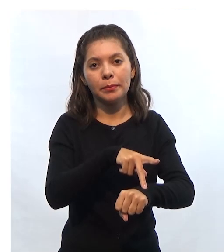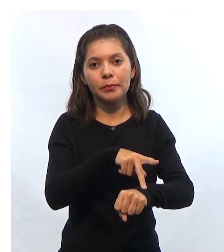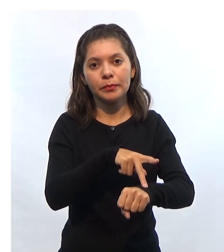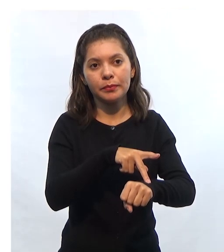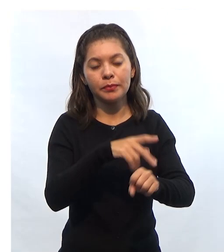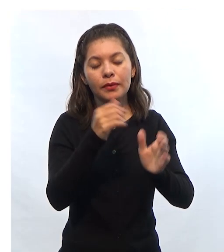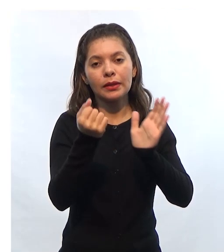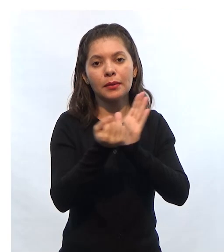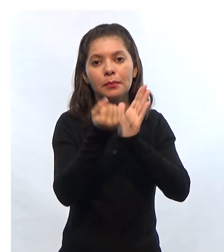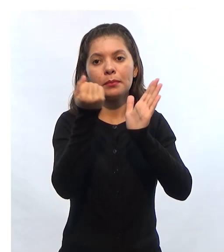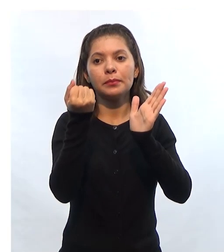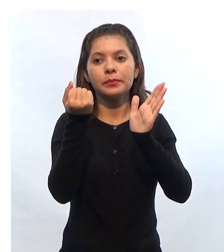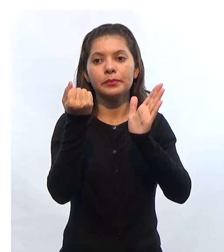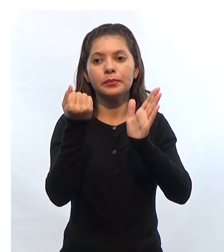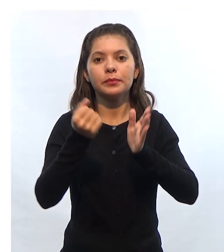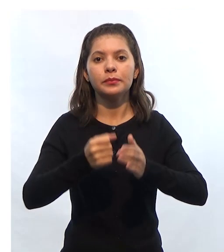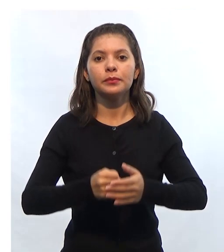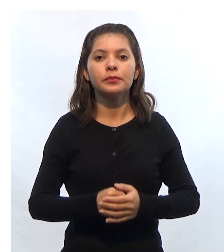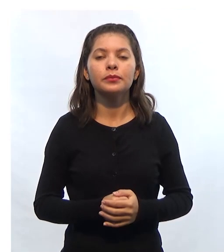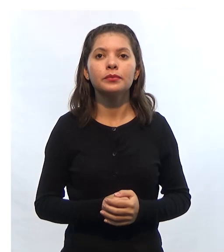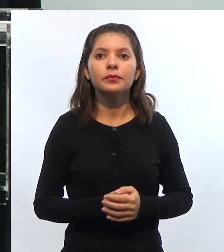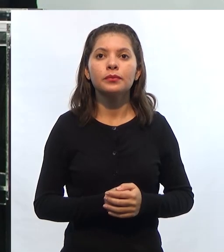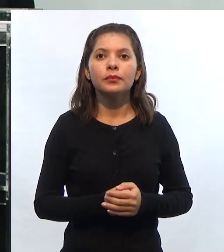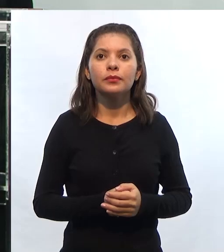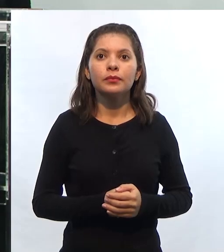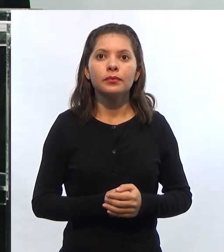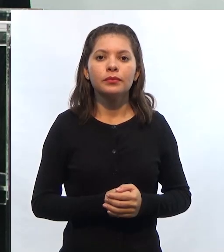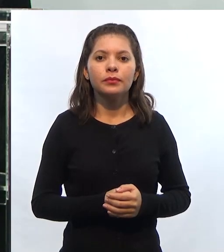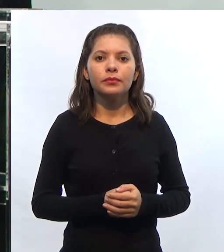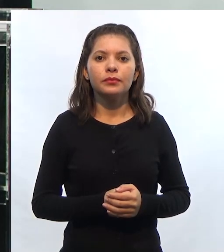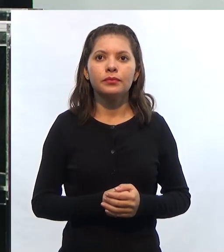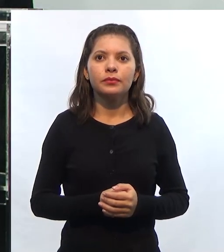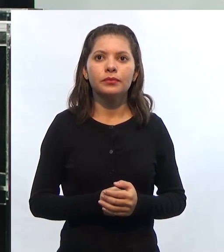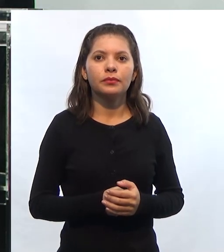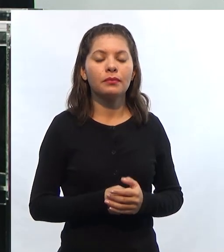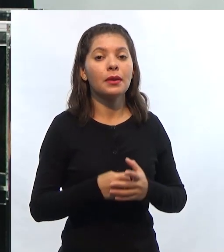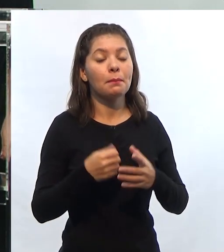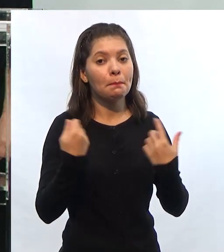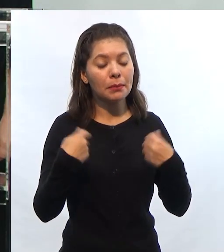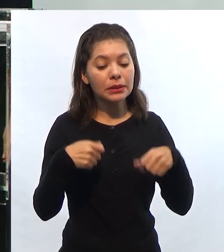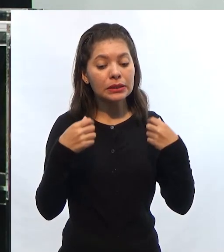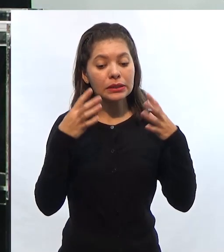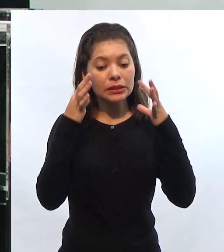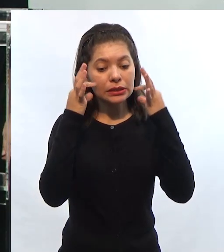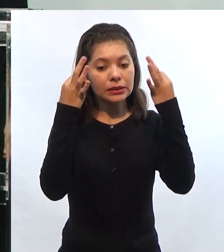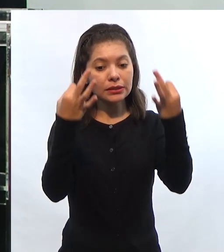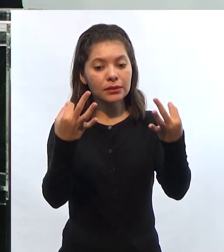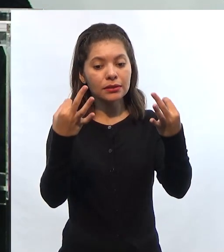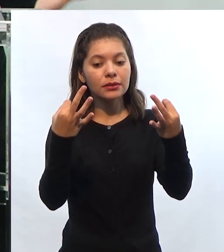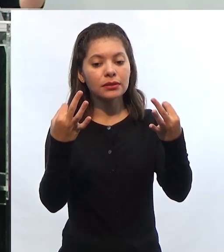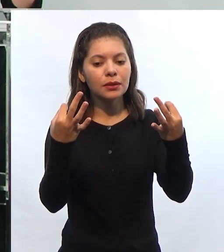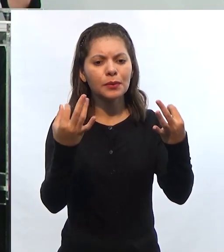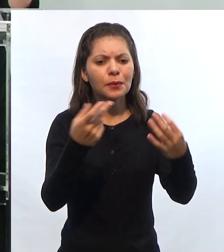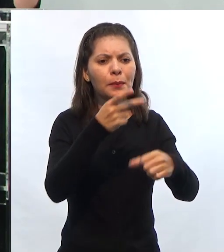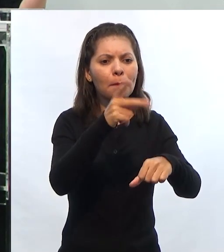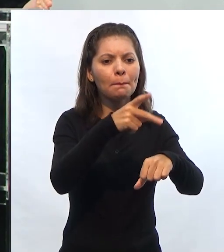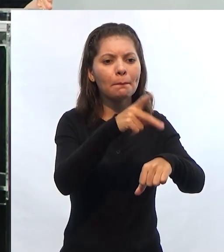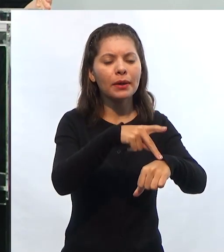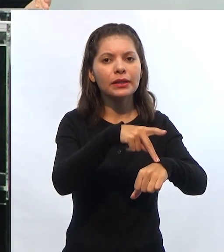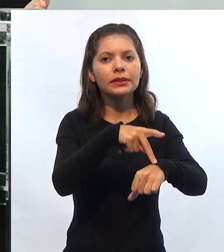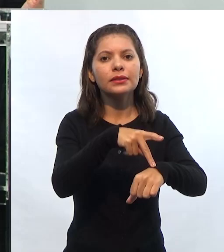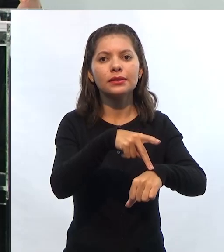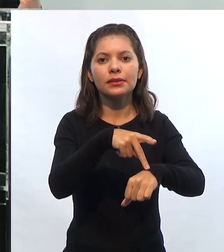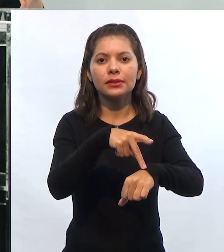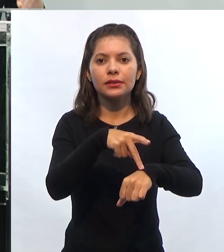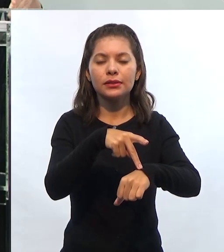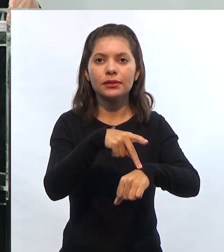ela é. E aí as marcas, as multinacionais, elas precisam estar atentos a isso, porque de acordo com o país